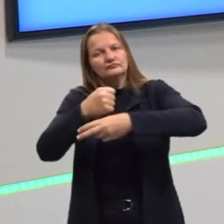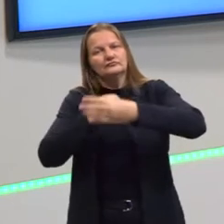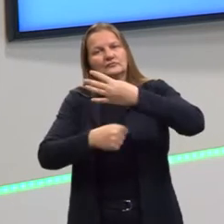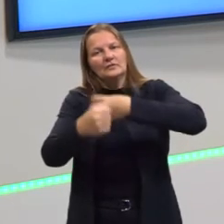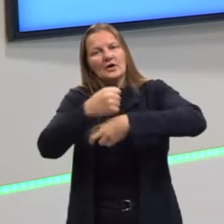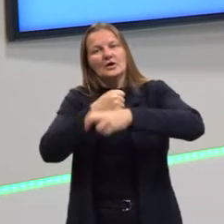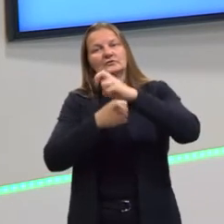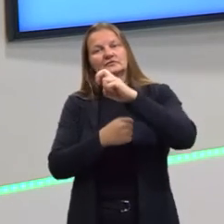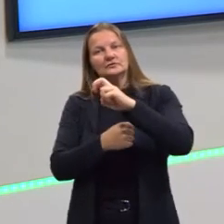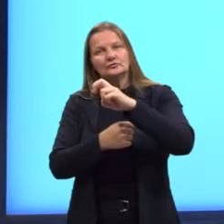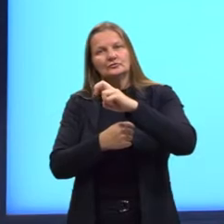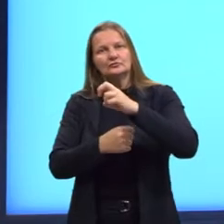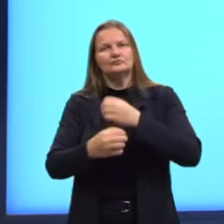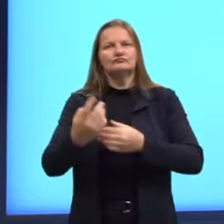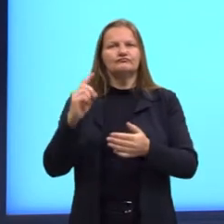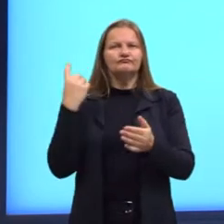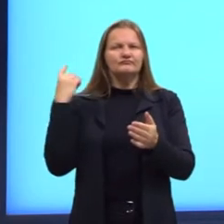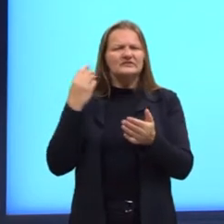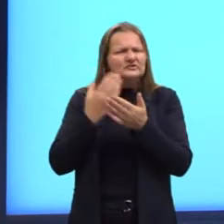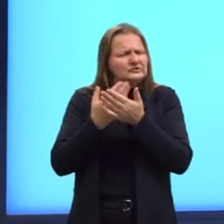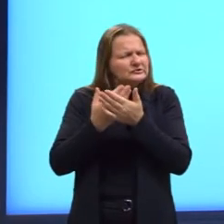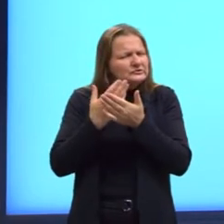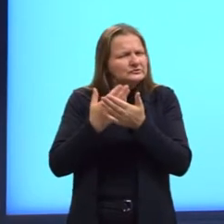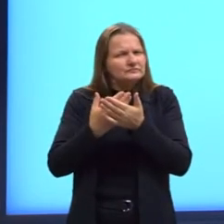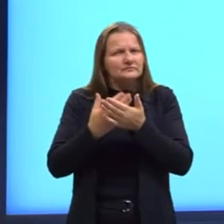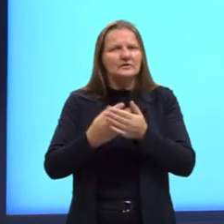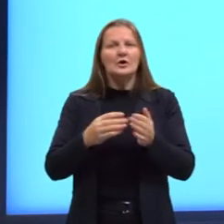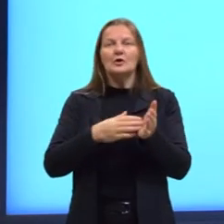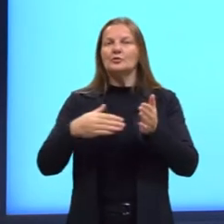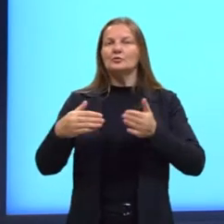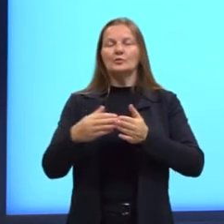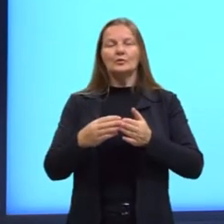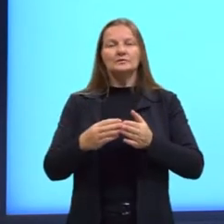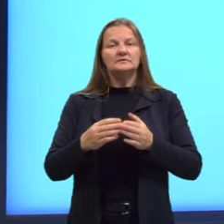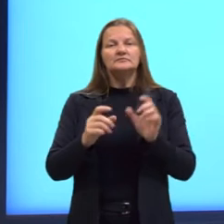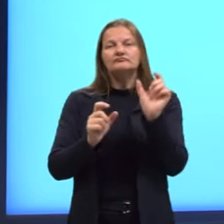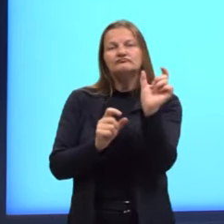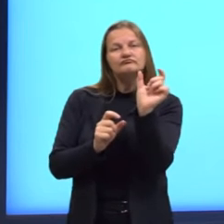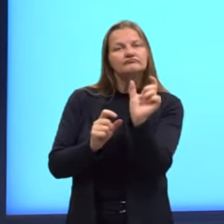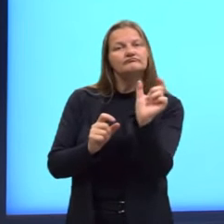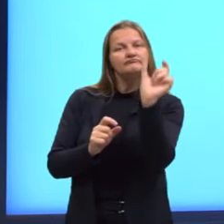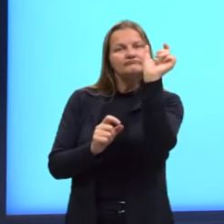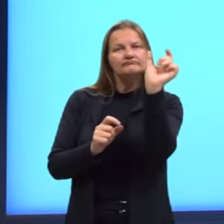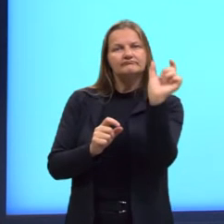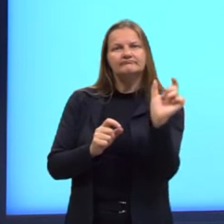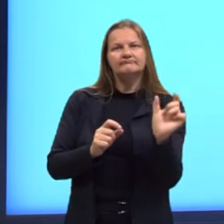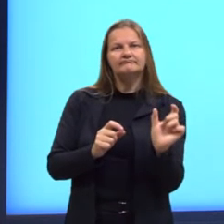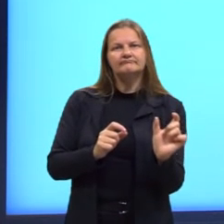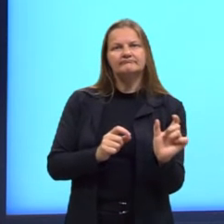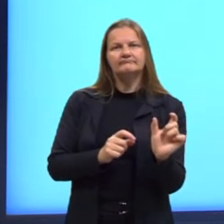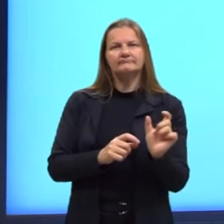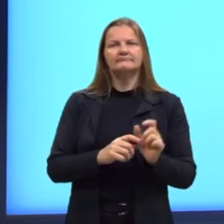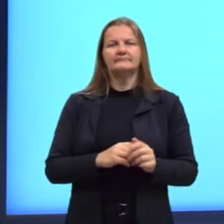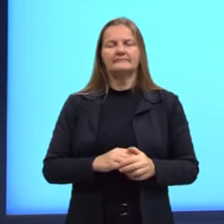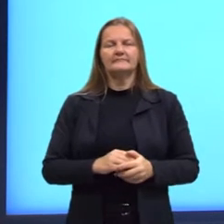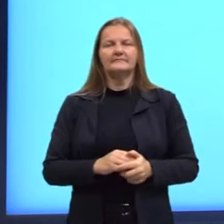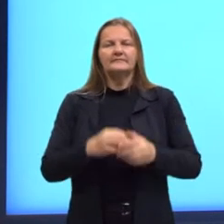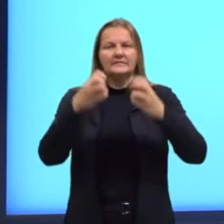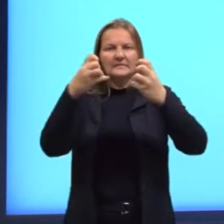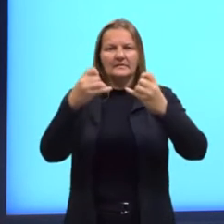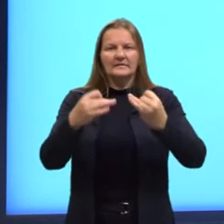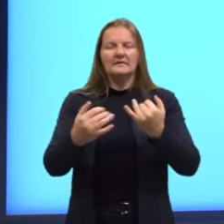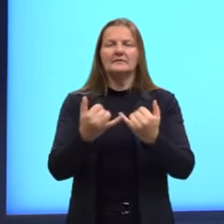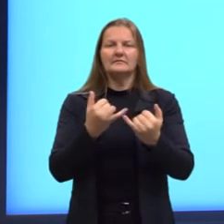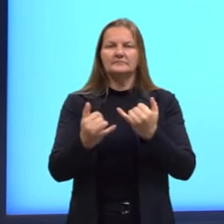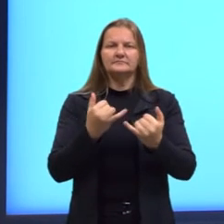são vocês notam que em todas essas expressões aqui até agora né em todas as pessoas que eu venho